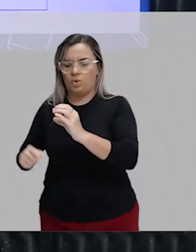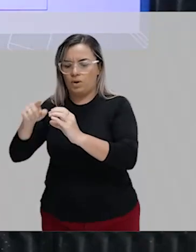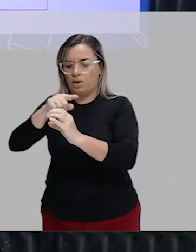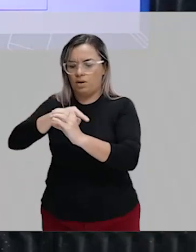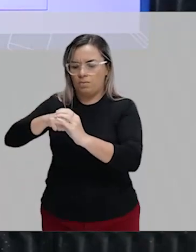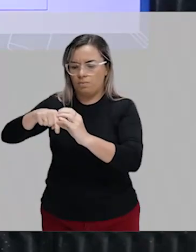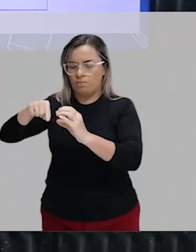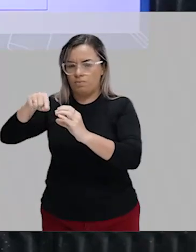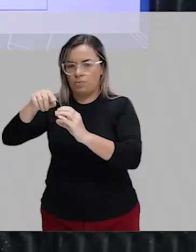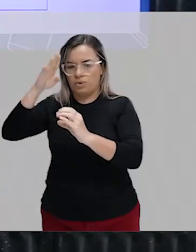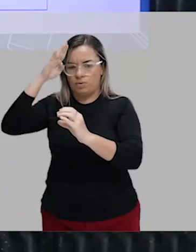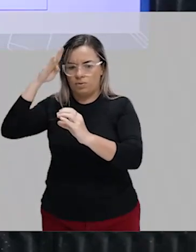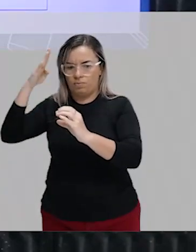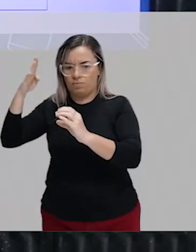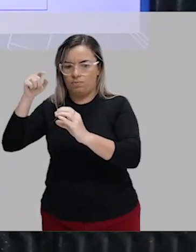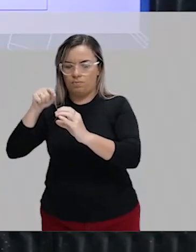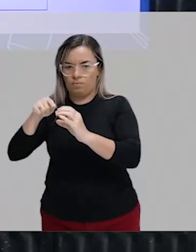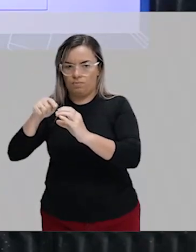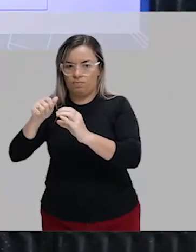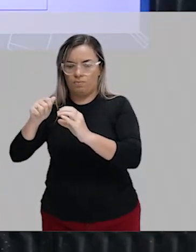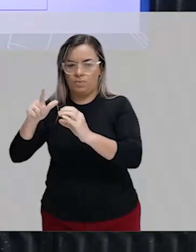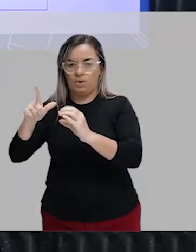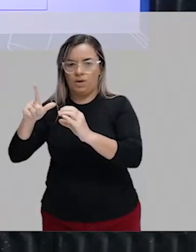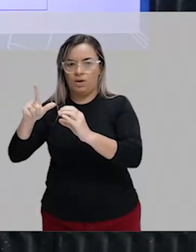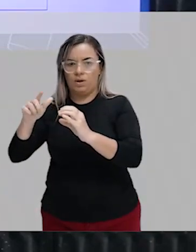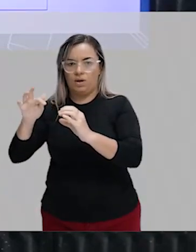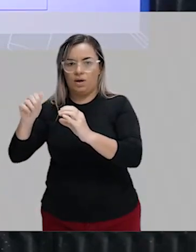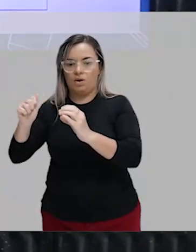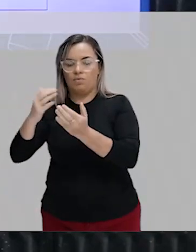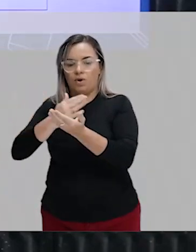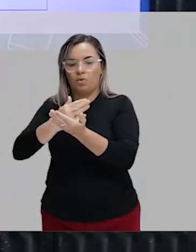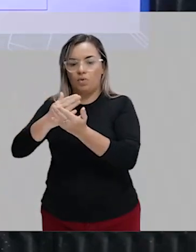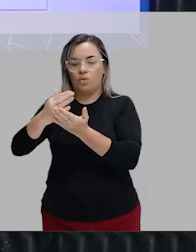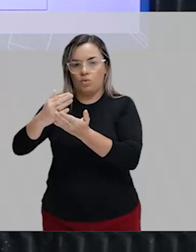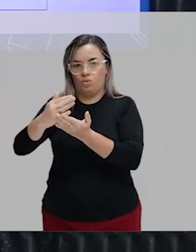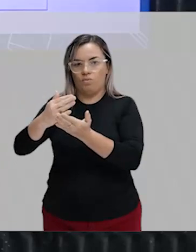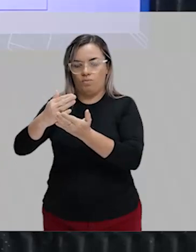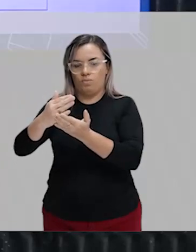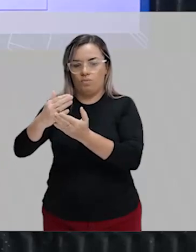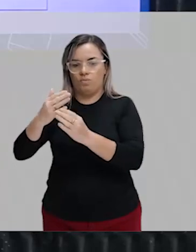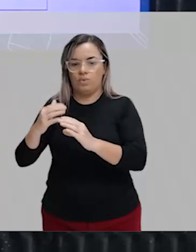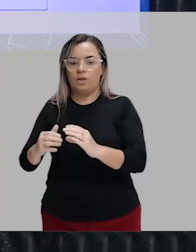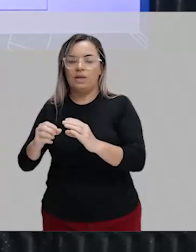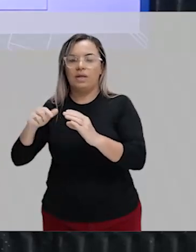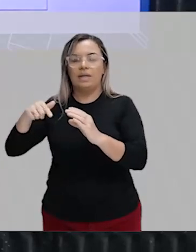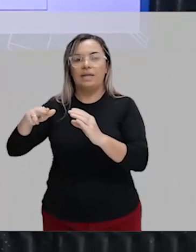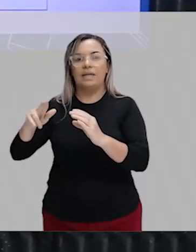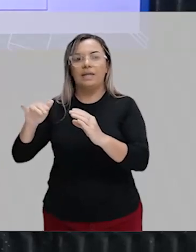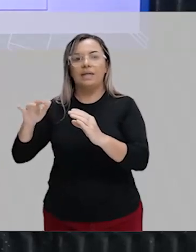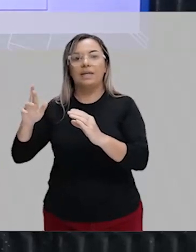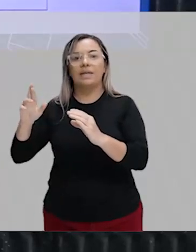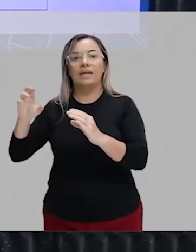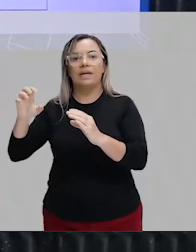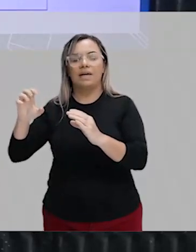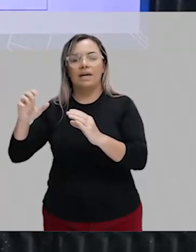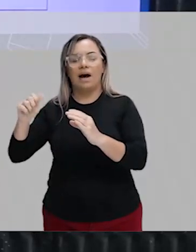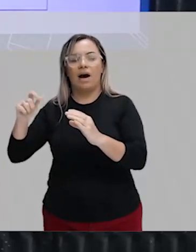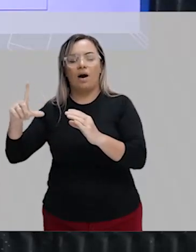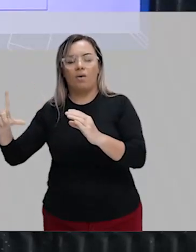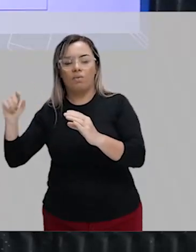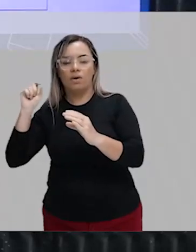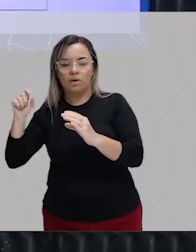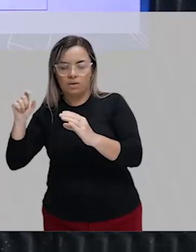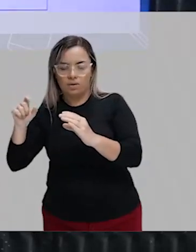alfa. Esse carbono alfa também é chamado de carbono quiral ou